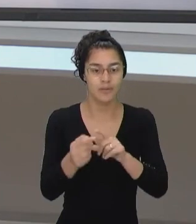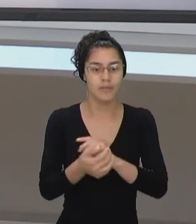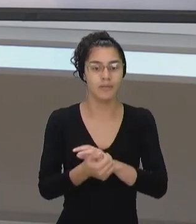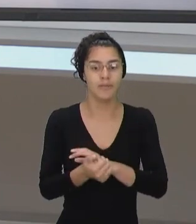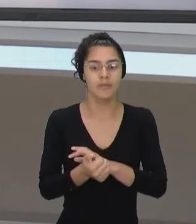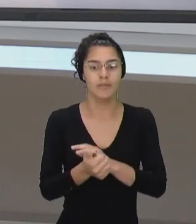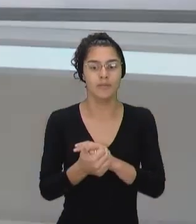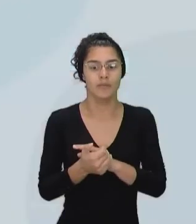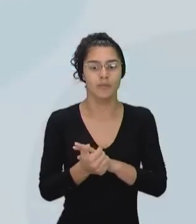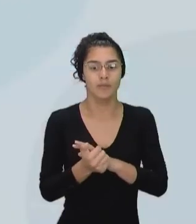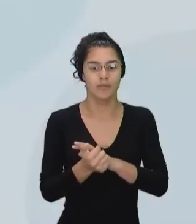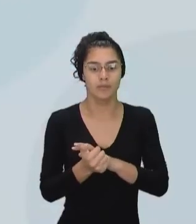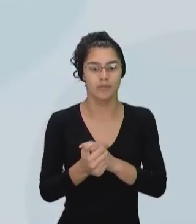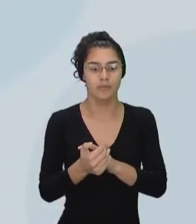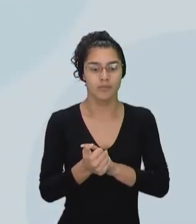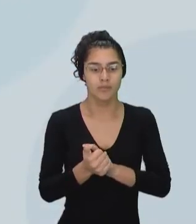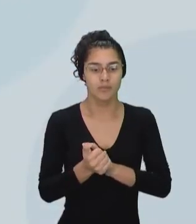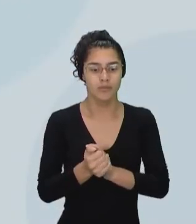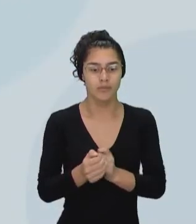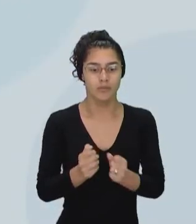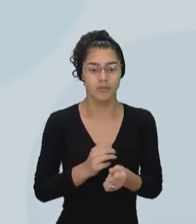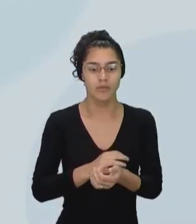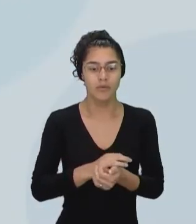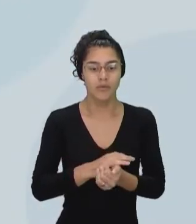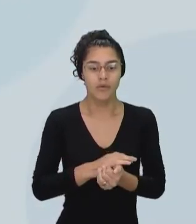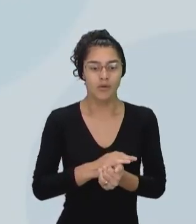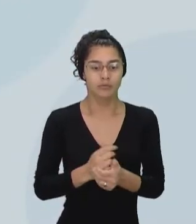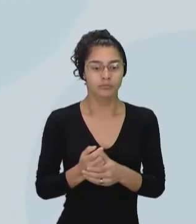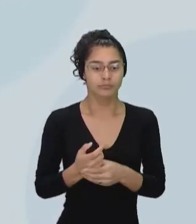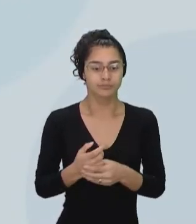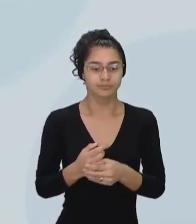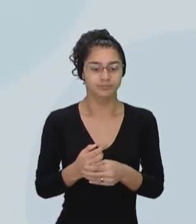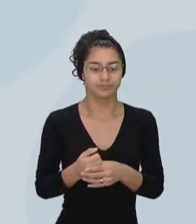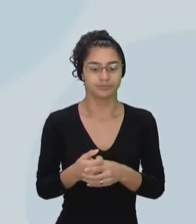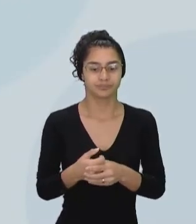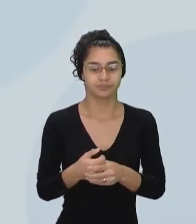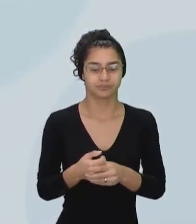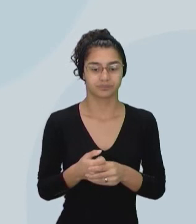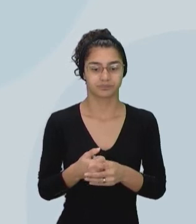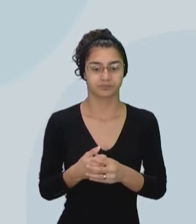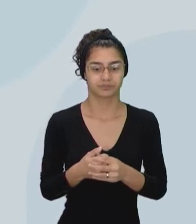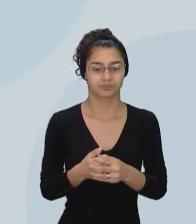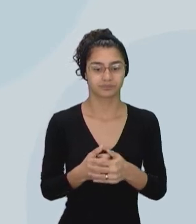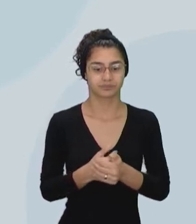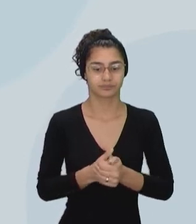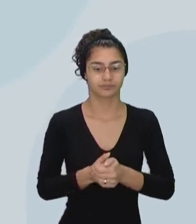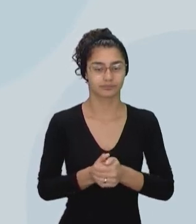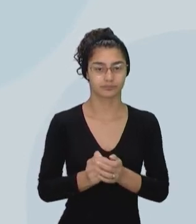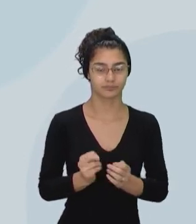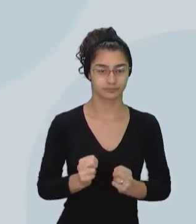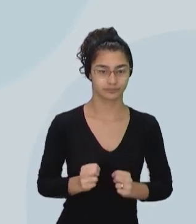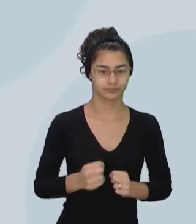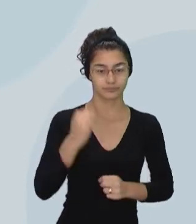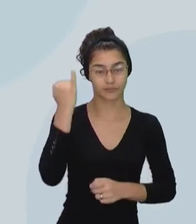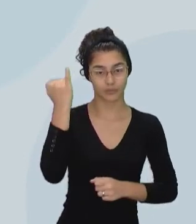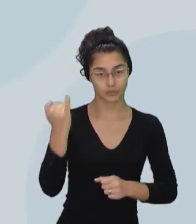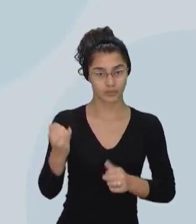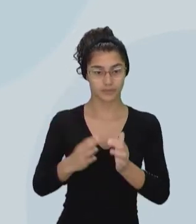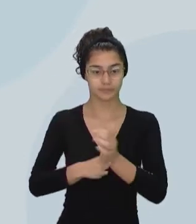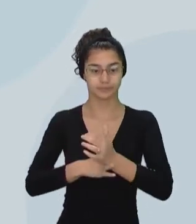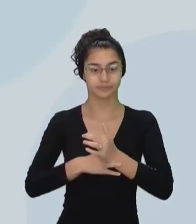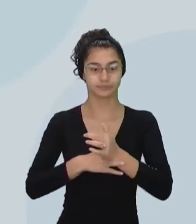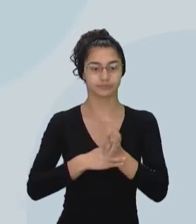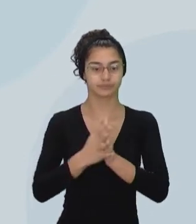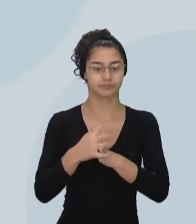vocês, apesar desse adendo, vai aparecer aí na tela para vocês que a desnutrição justamente, olha só, é